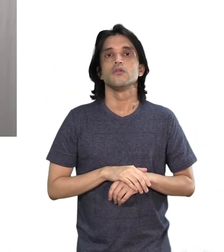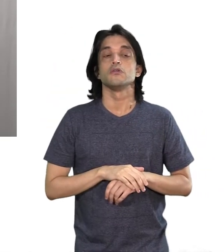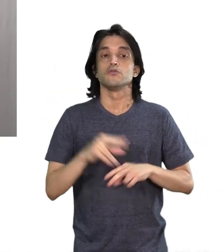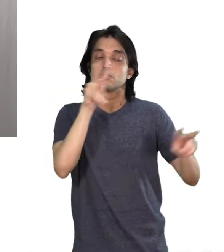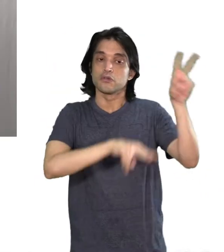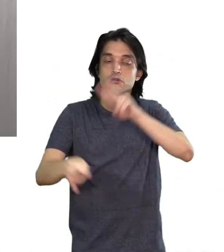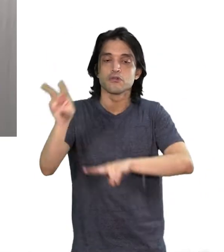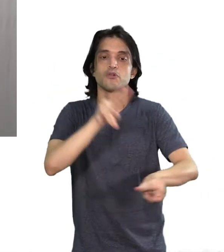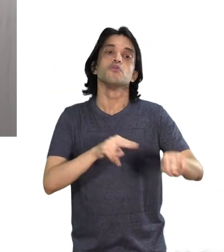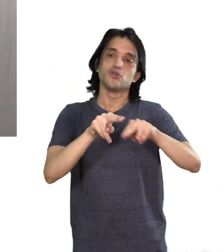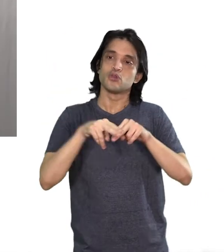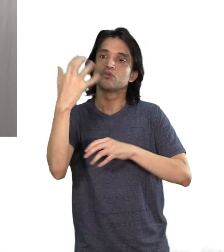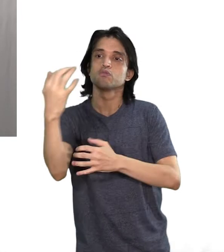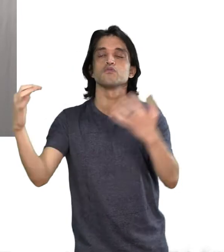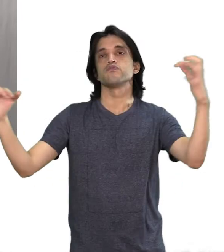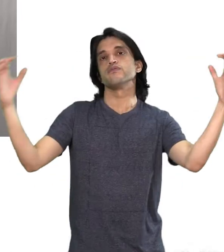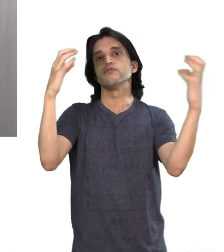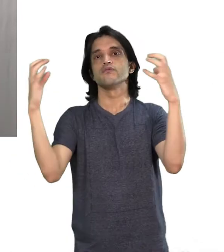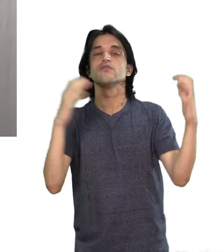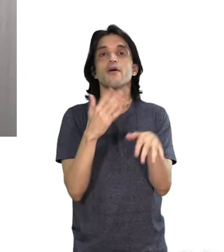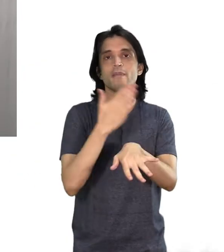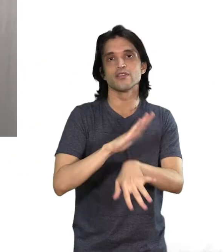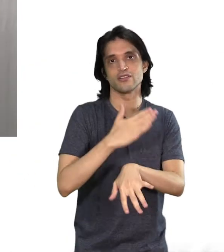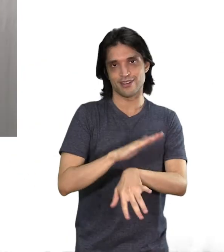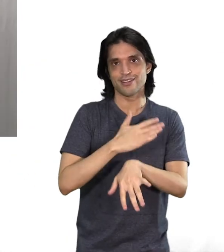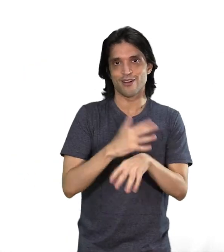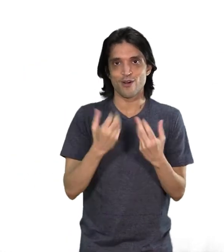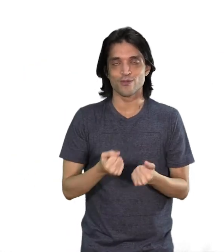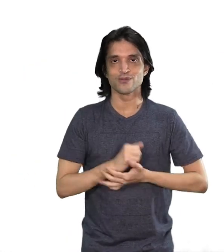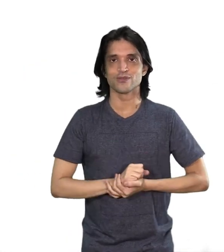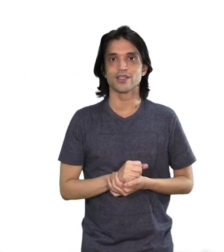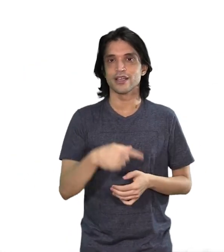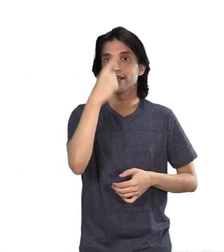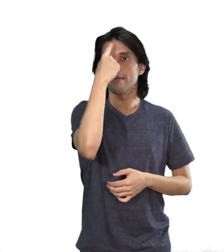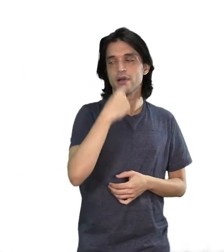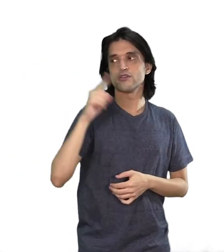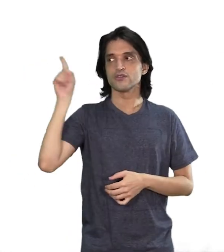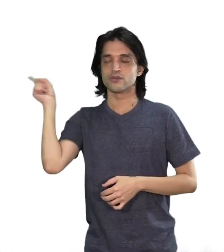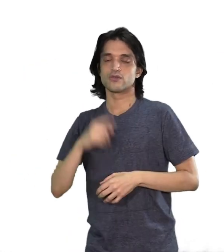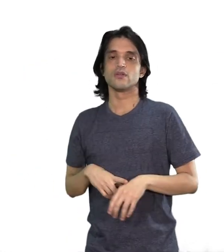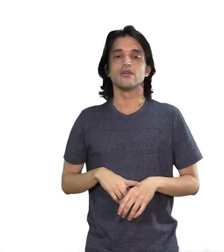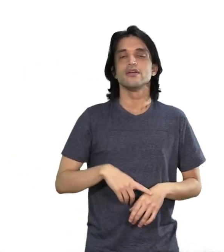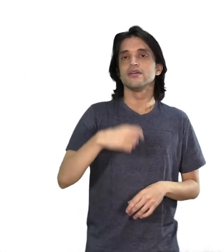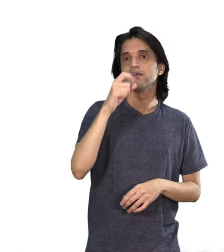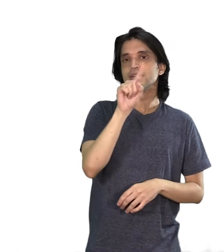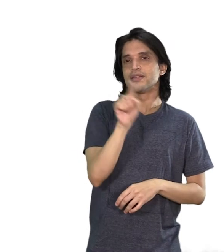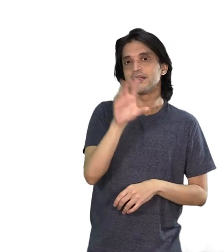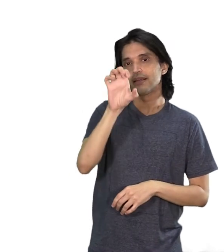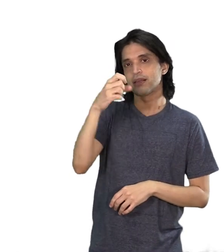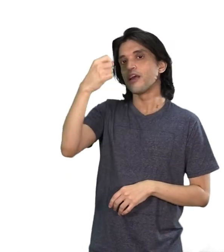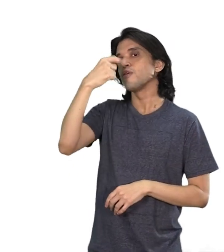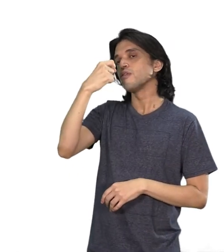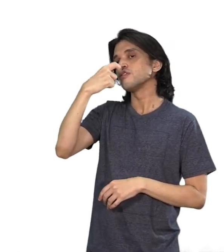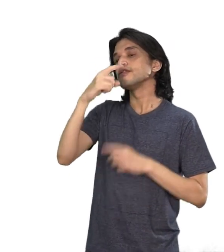aí, bora praticar? Vejam a imagem. Siga o Zé Gotinha e proteja a saúde